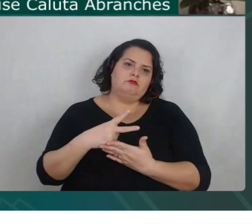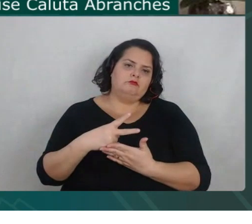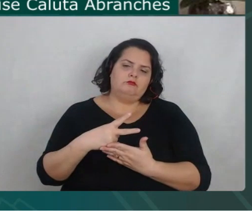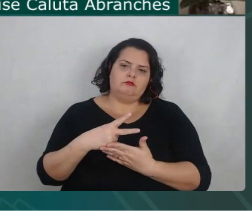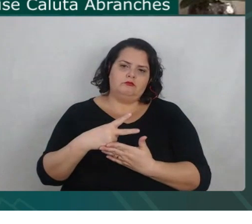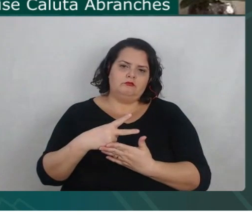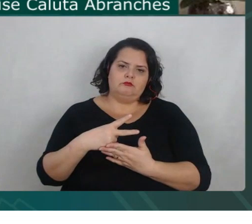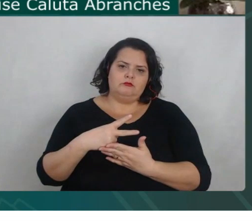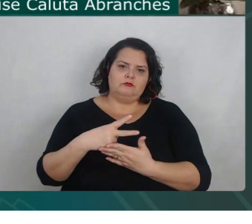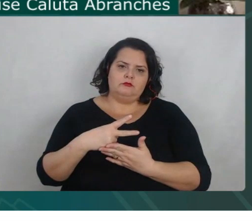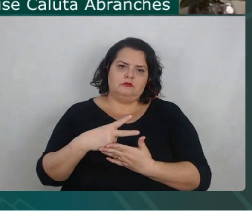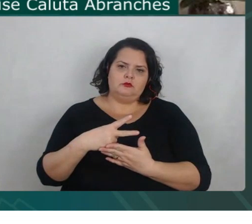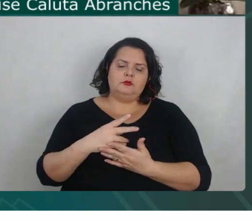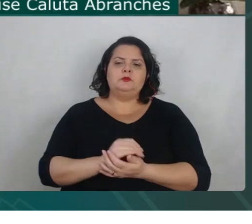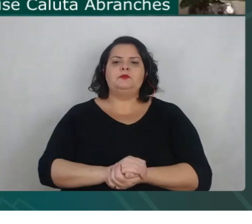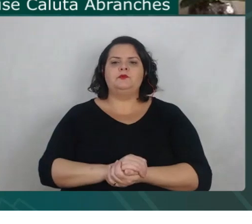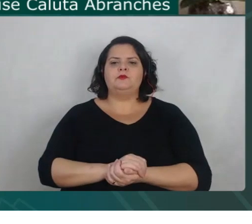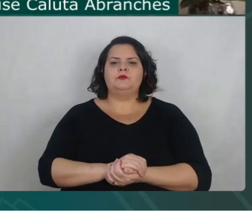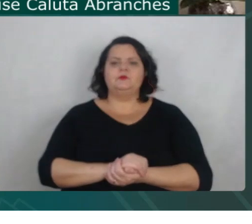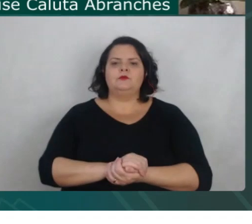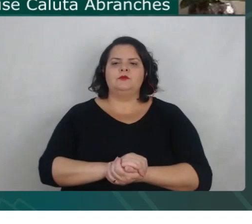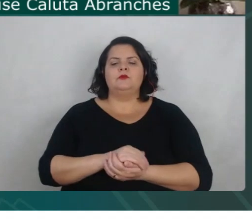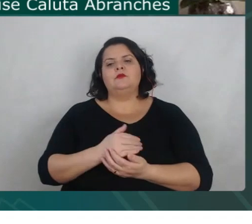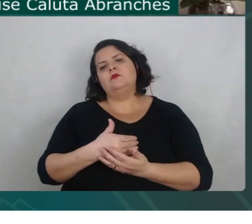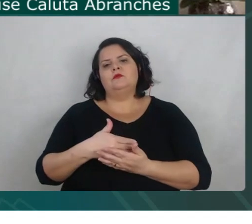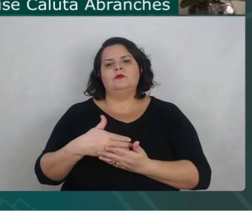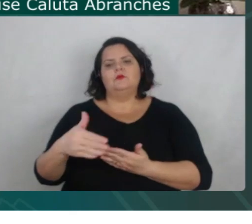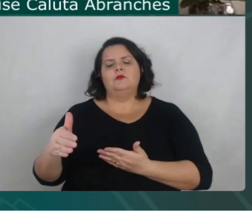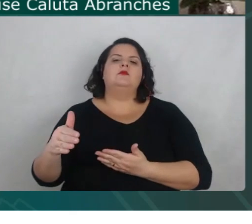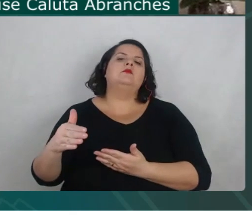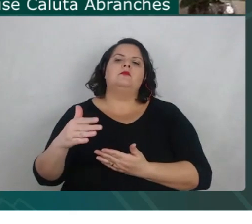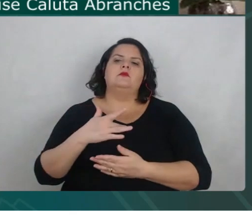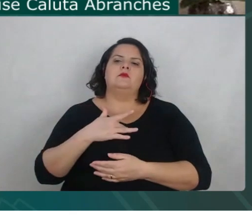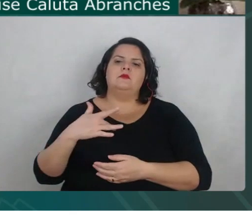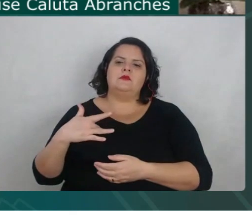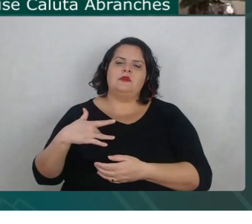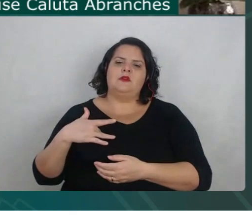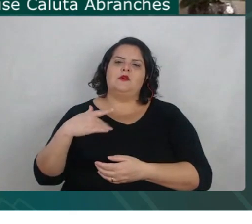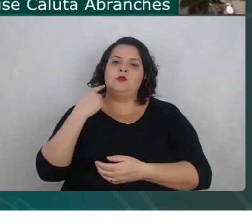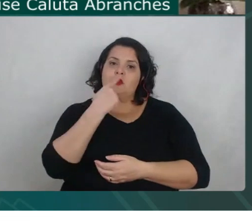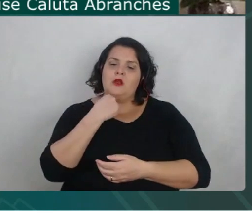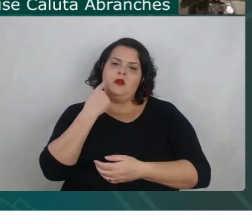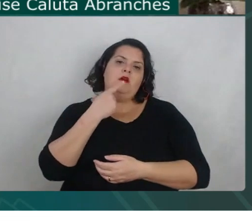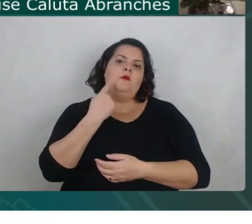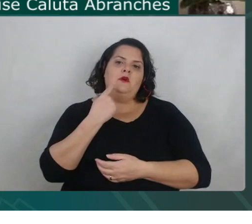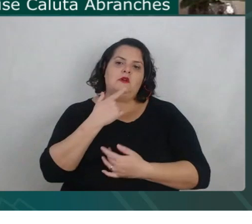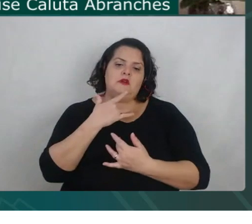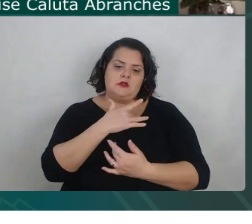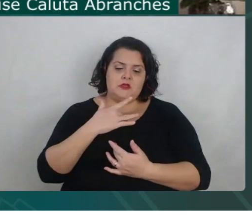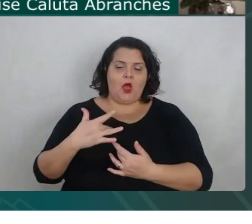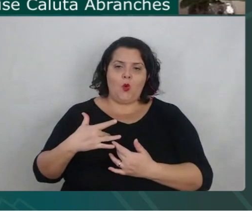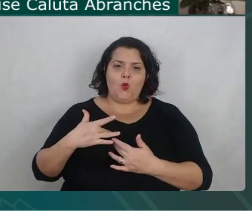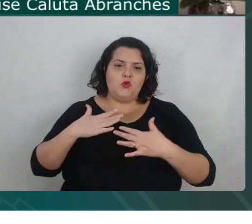Lili? E ela começa pela boca, né? Não tem saúde do dedão, né? A saúde é uma só. E acho